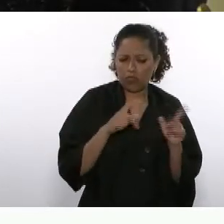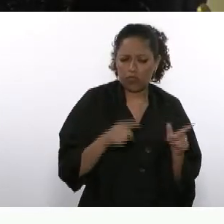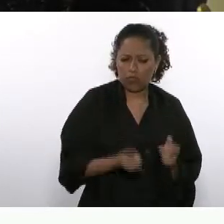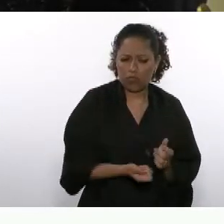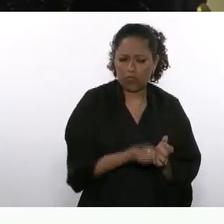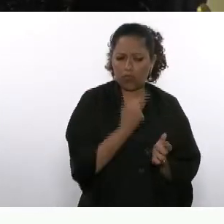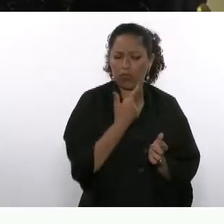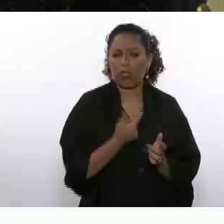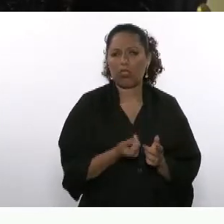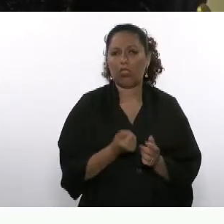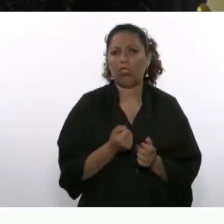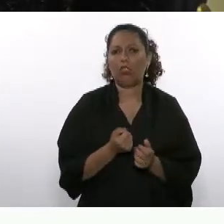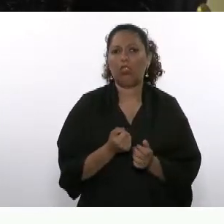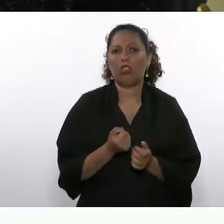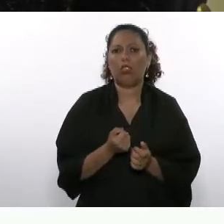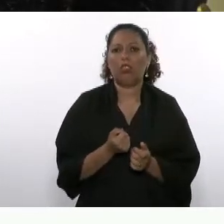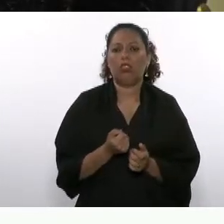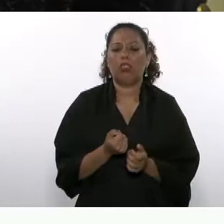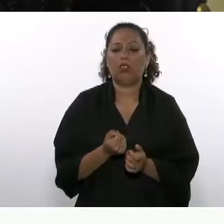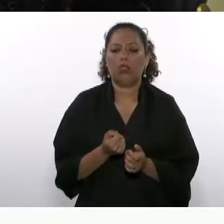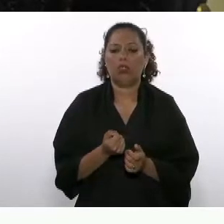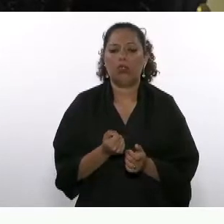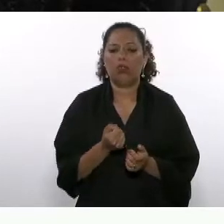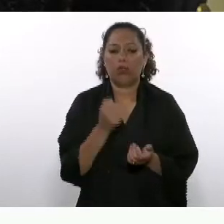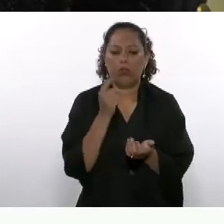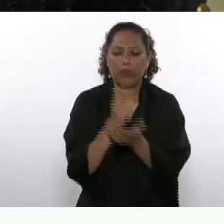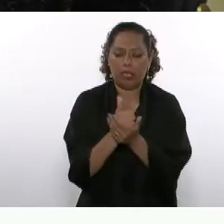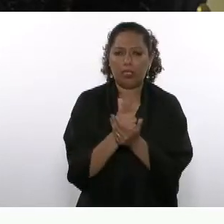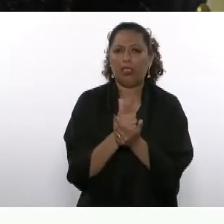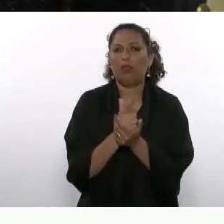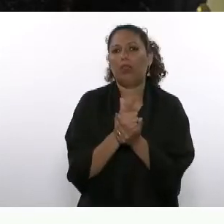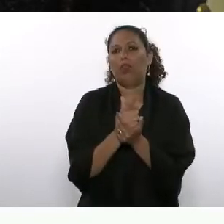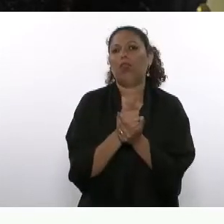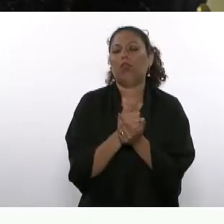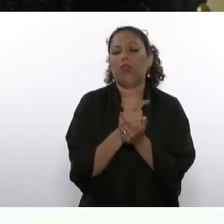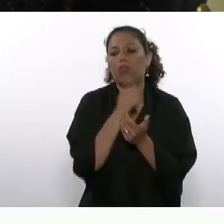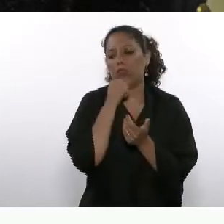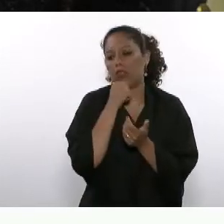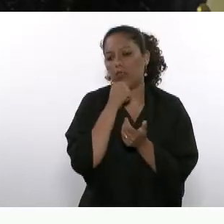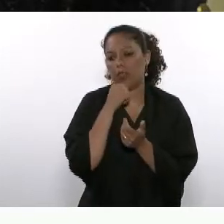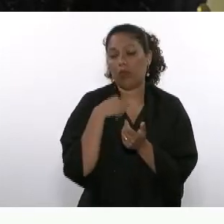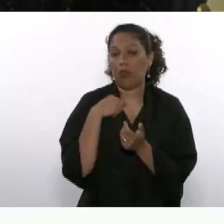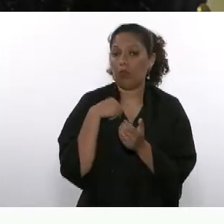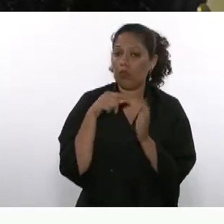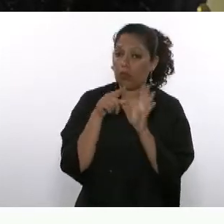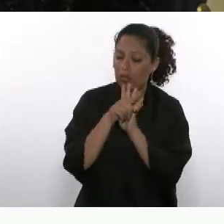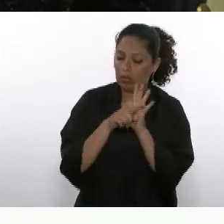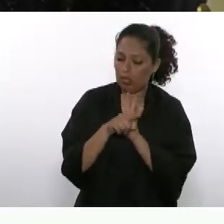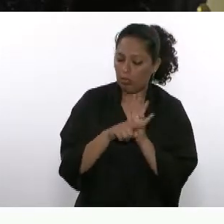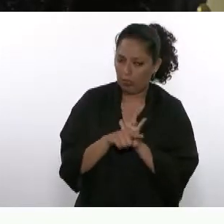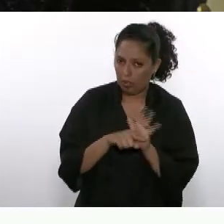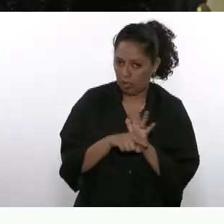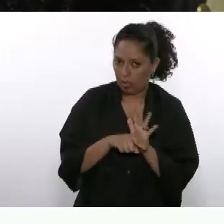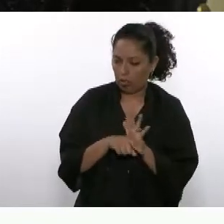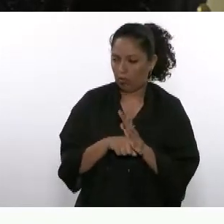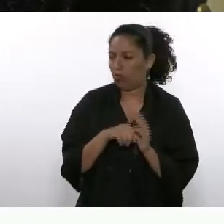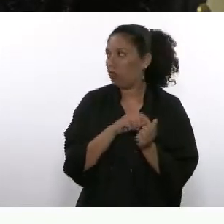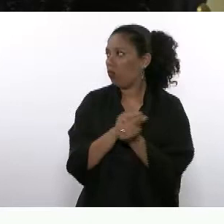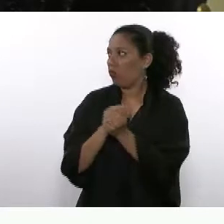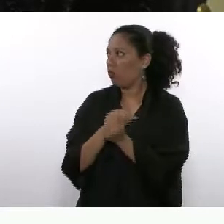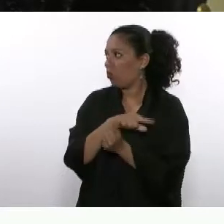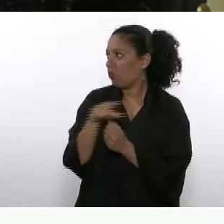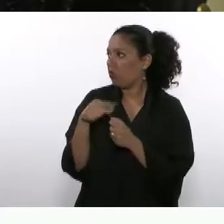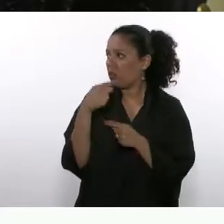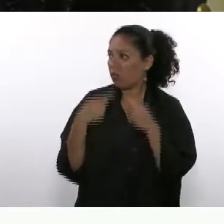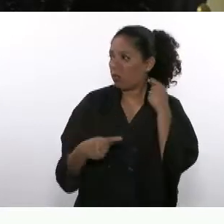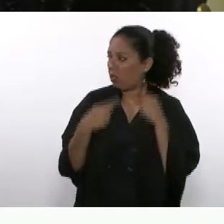é investido e o que já está orçamentado. Analisando friamente, da forma que eu estou fazendo e aqui, com os senhores aqui